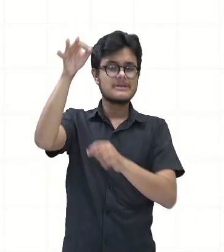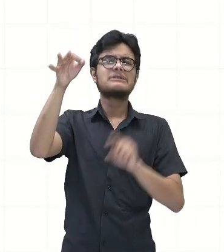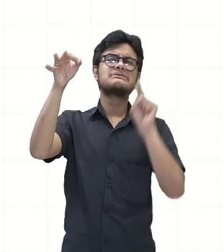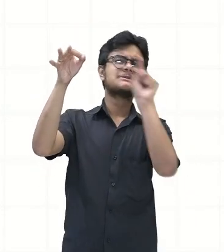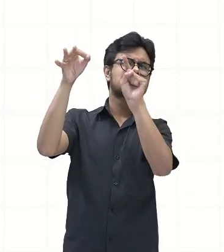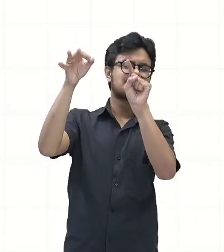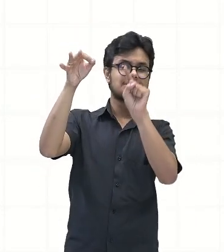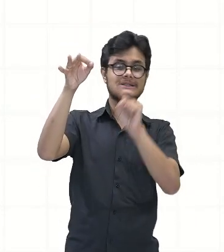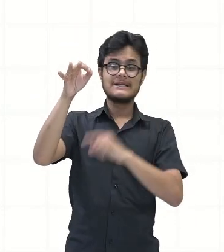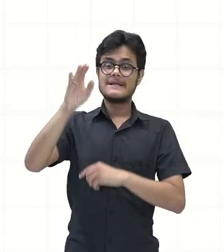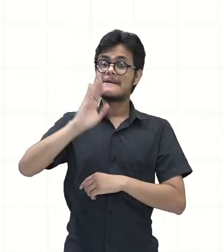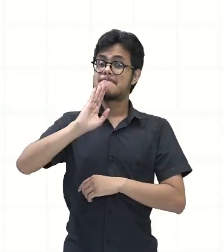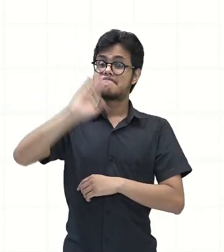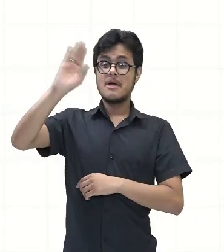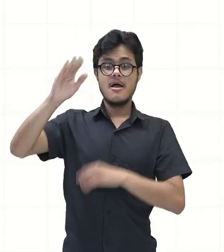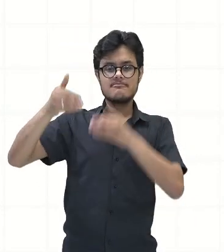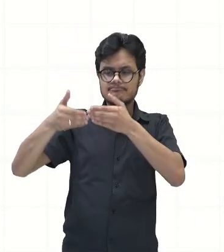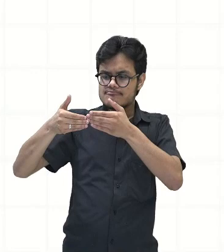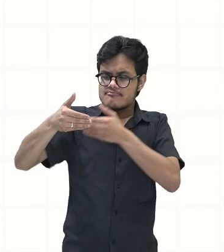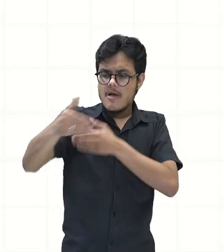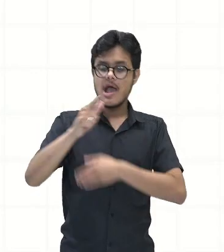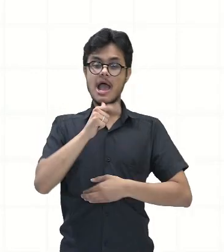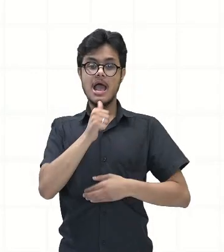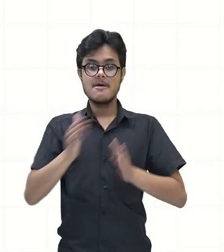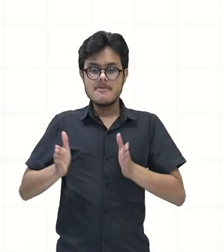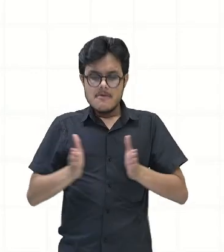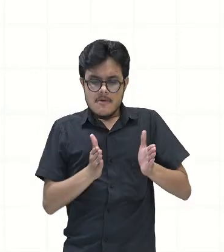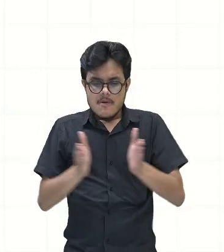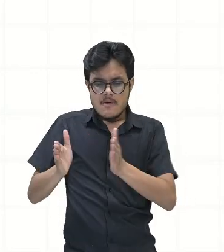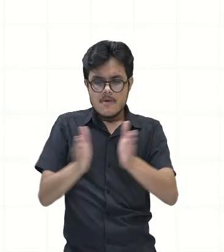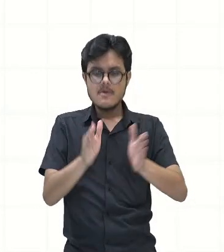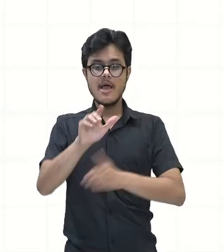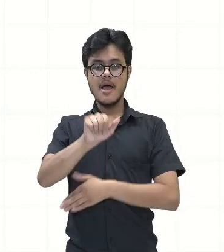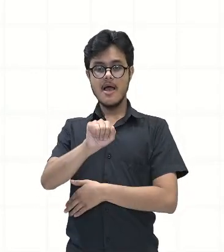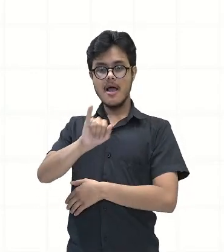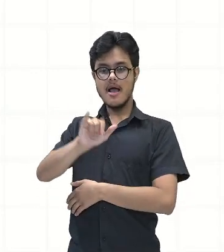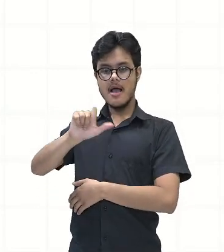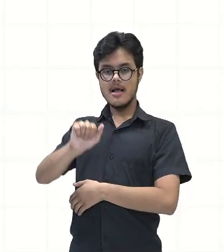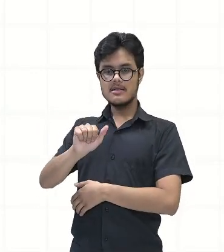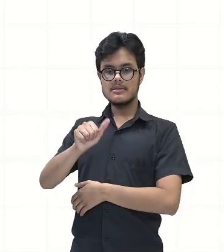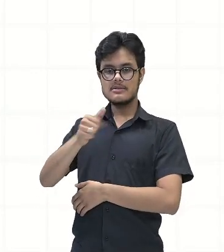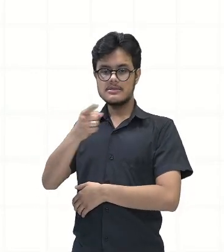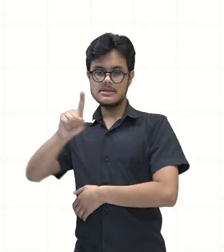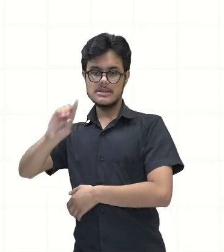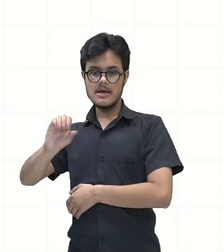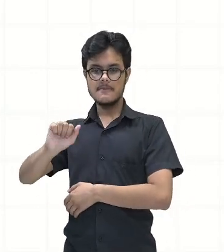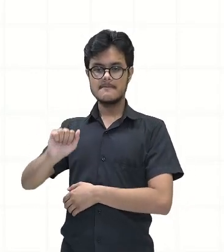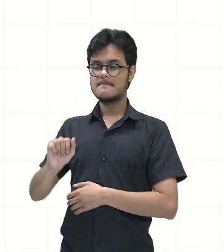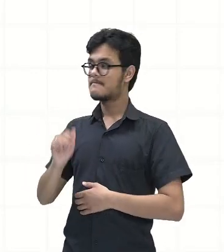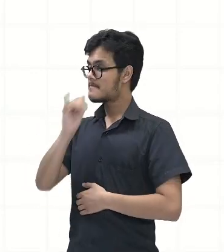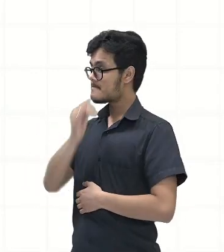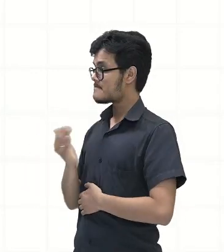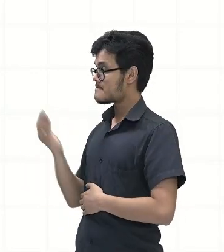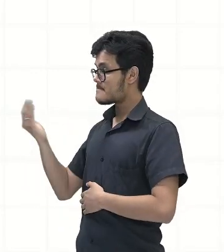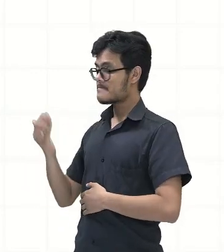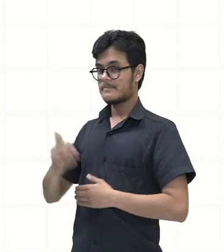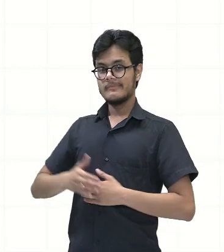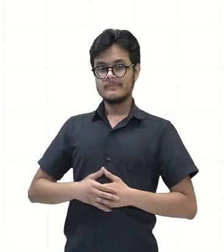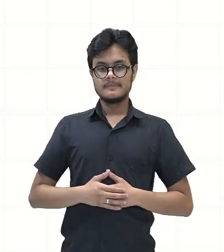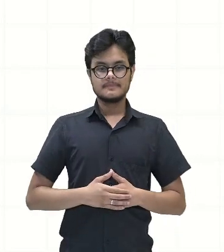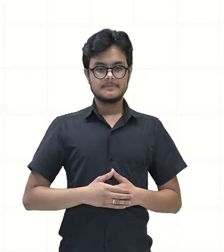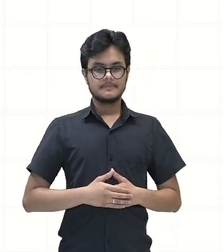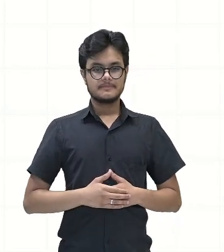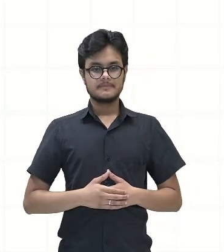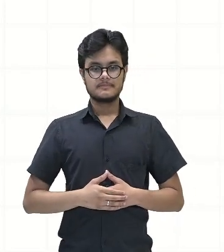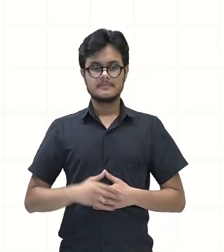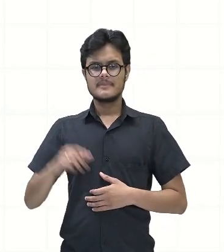que é a nascente do rio Ailã, né? Vou melhorar aqui para mostrar para vocês que fica